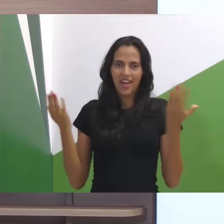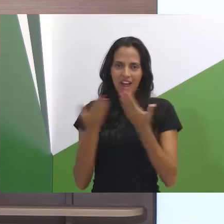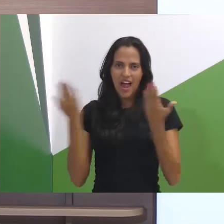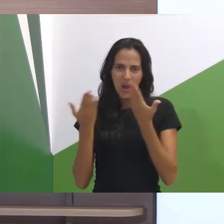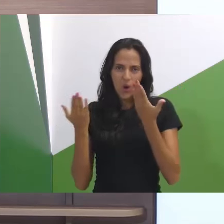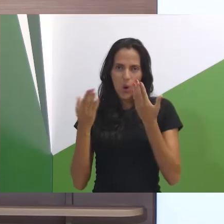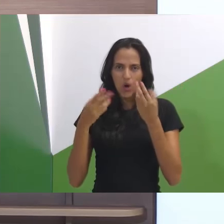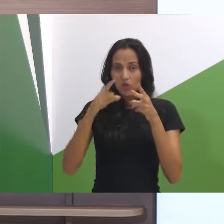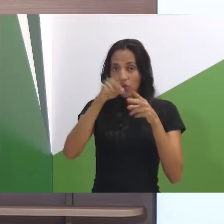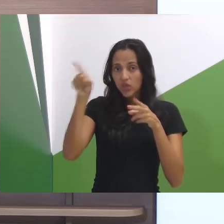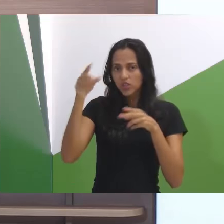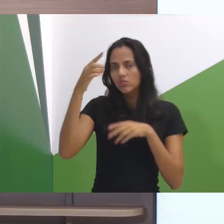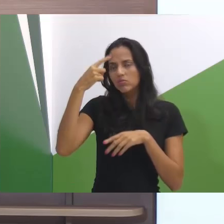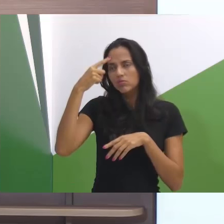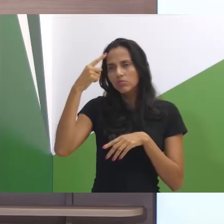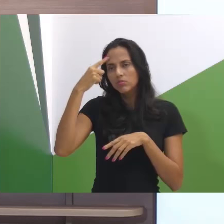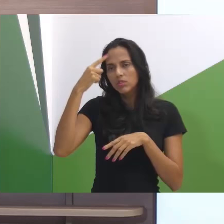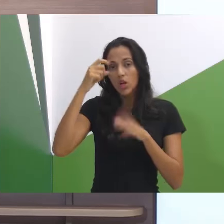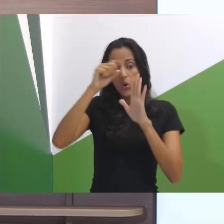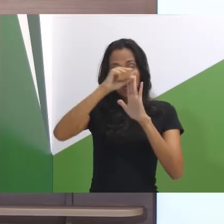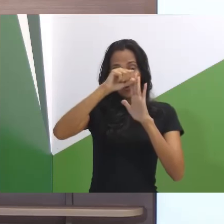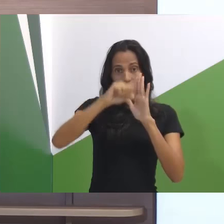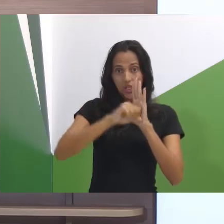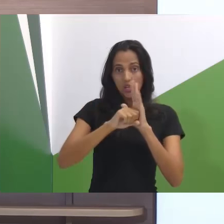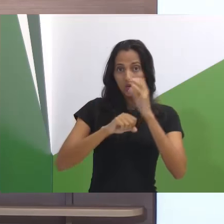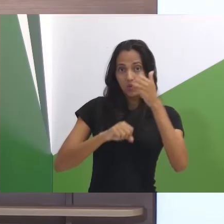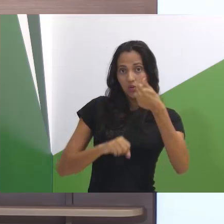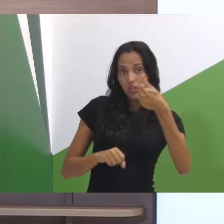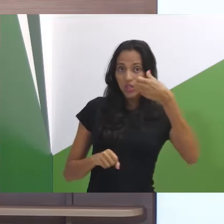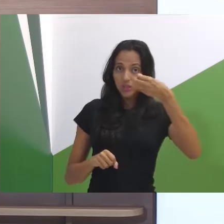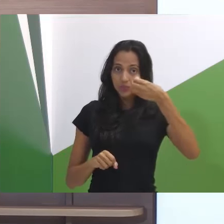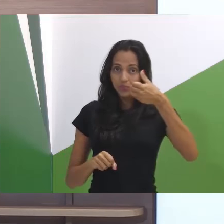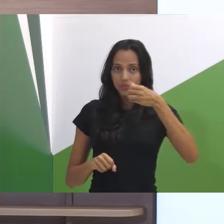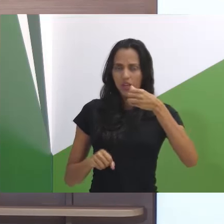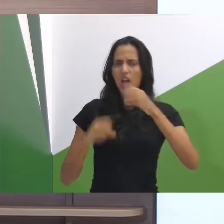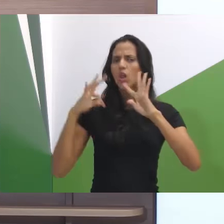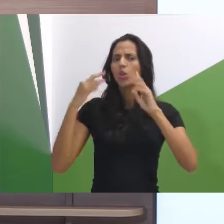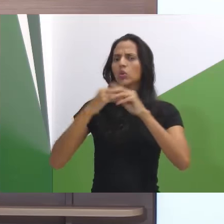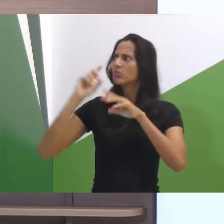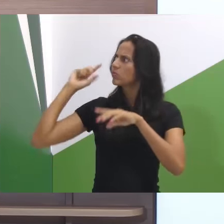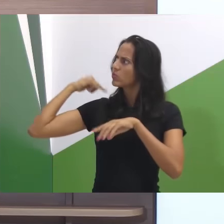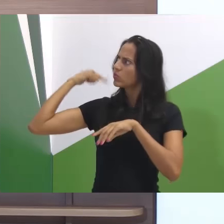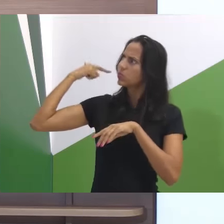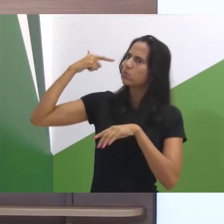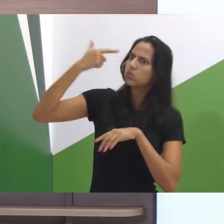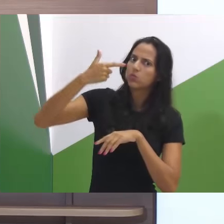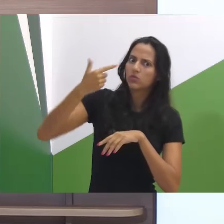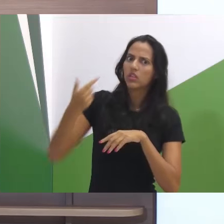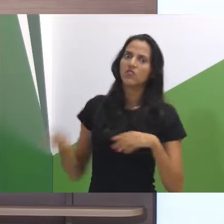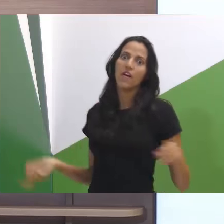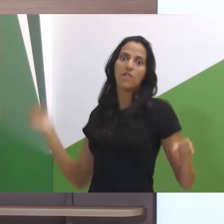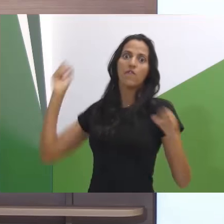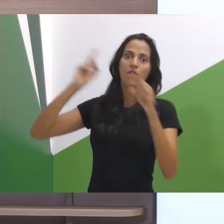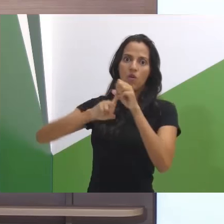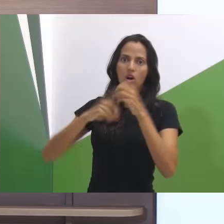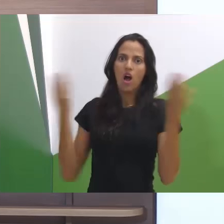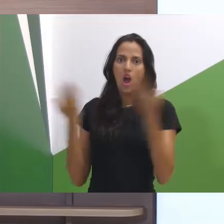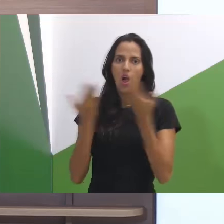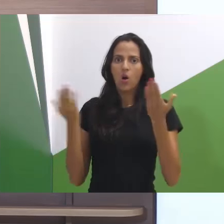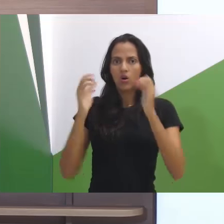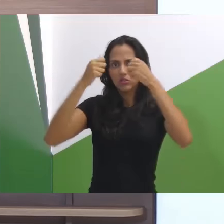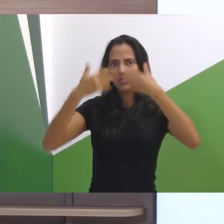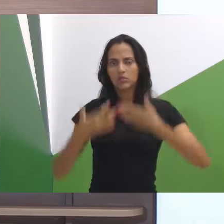aí Do outro lado Que nós vamos para o século XVI agora E vamos tratar de tudo referente A escravidão na África Um tema no